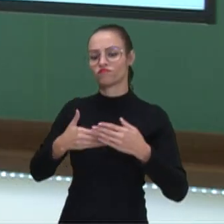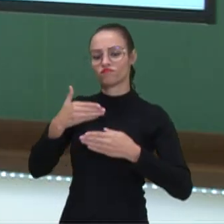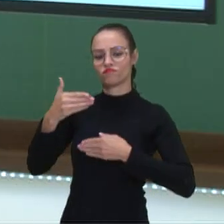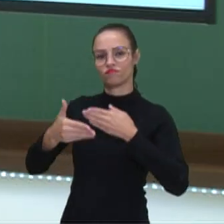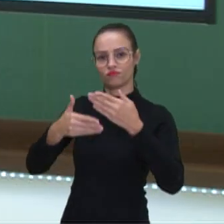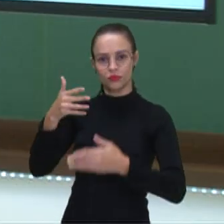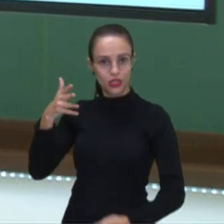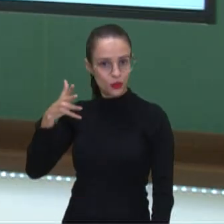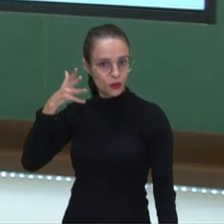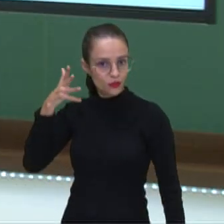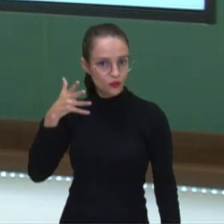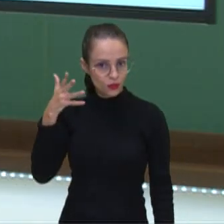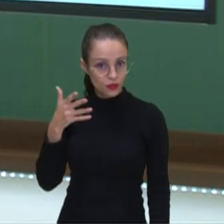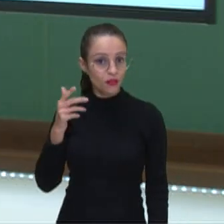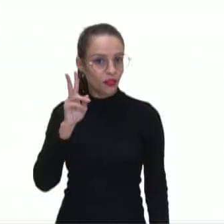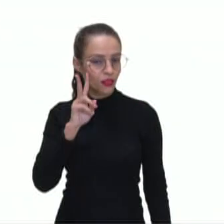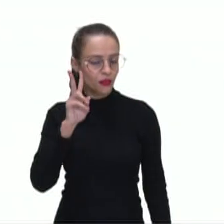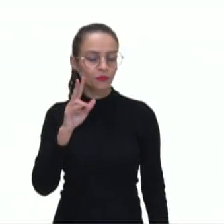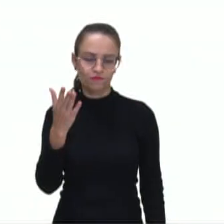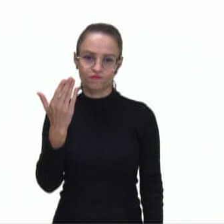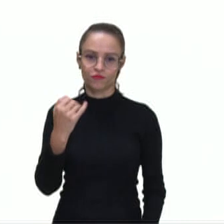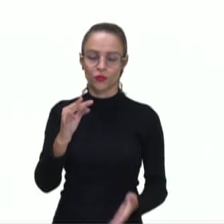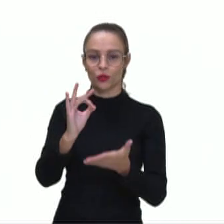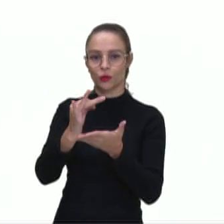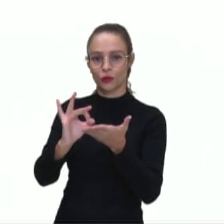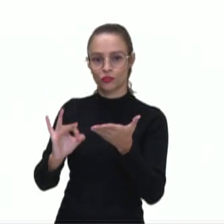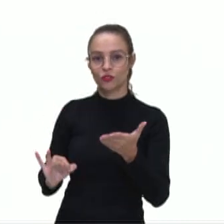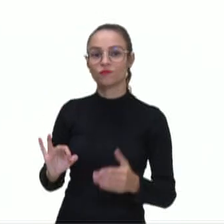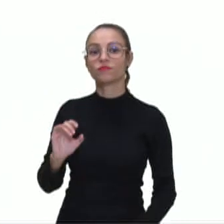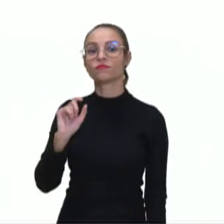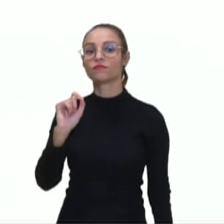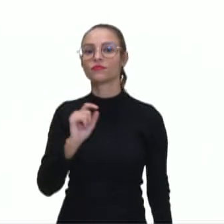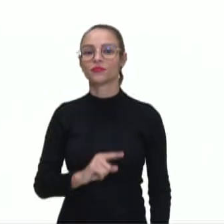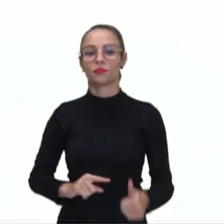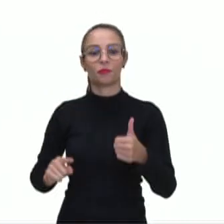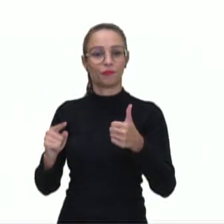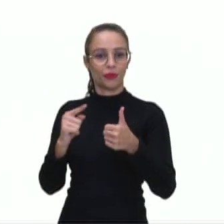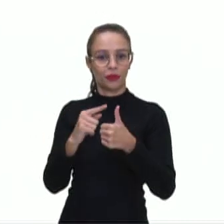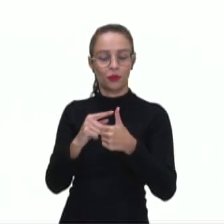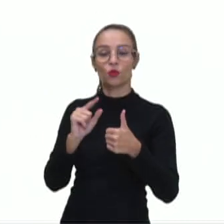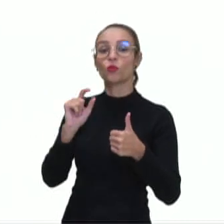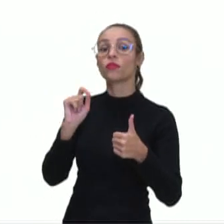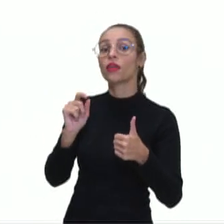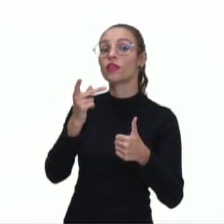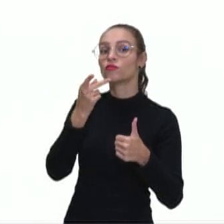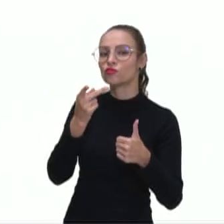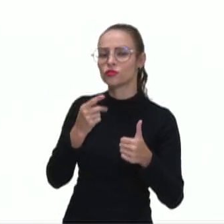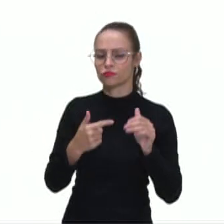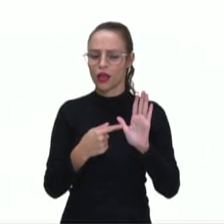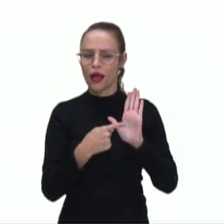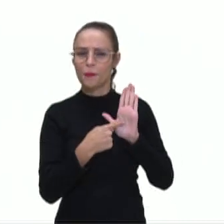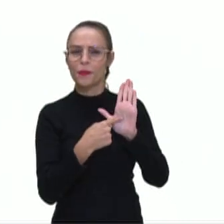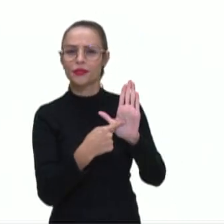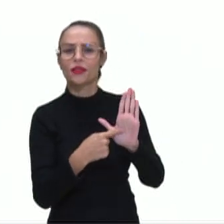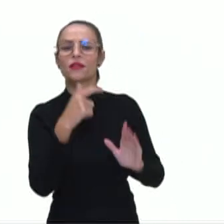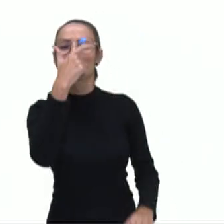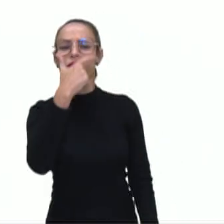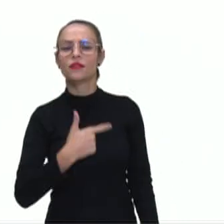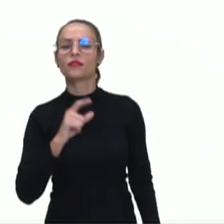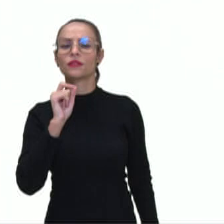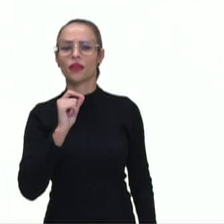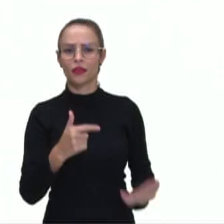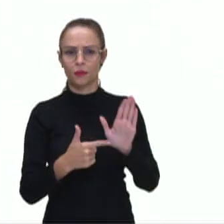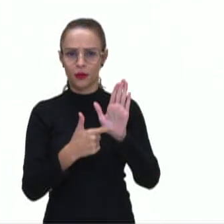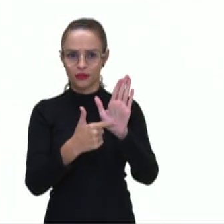Lembram dele? Vamos lá fazer a nossa correção? Então aqui, ó, quem diz? Faça uma apresentação de quem vai fazer a oratória, né?